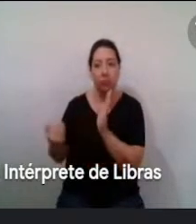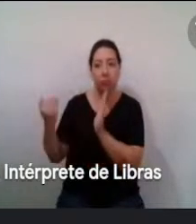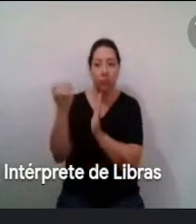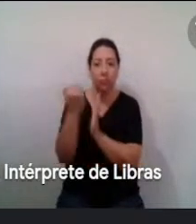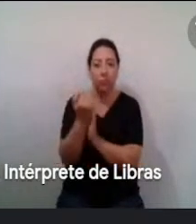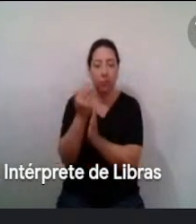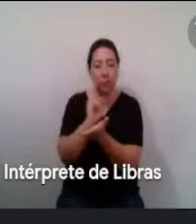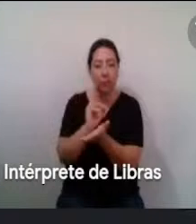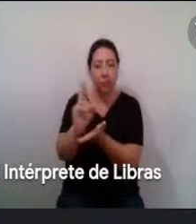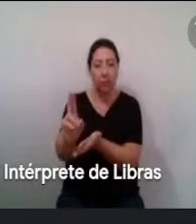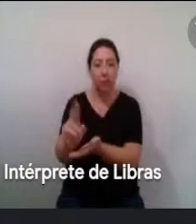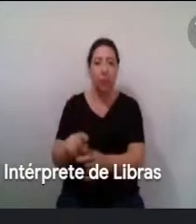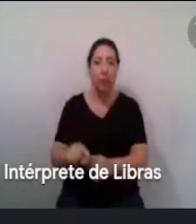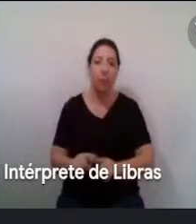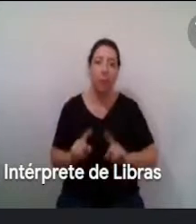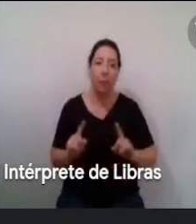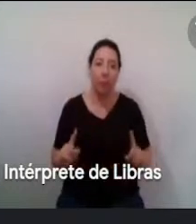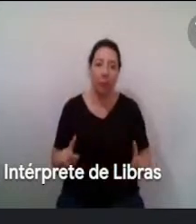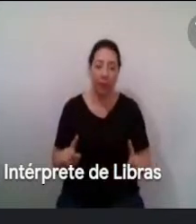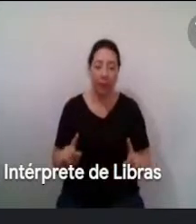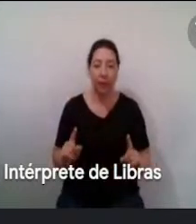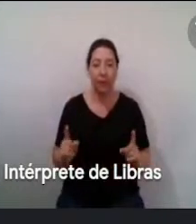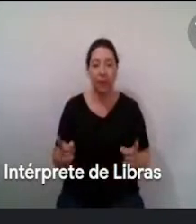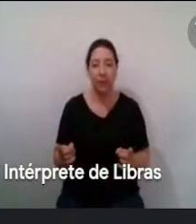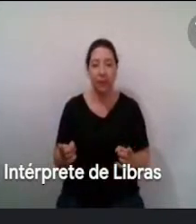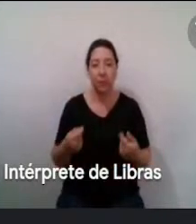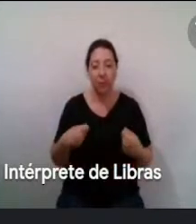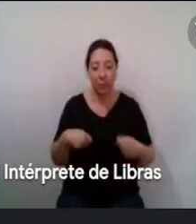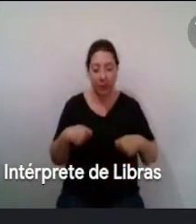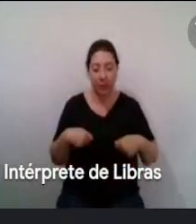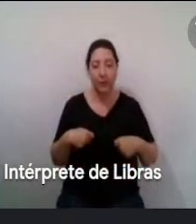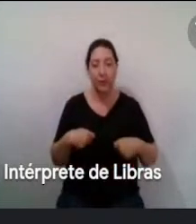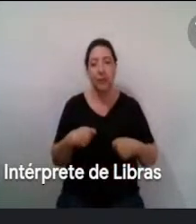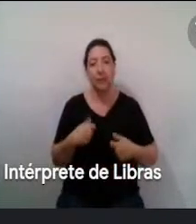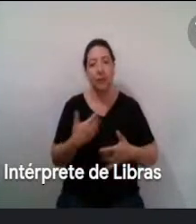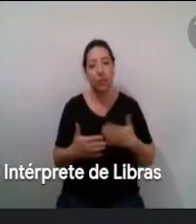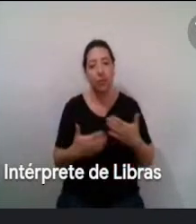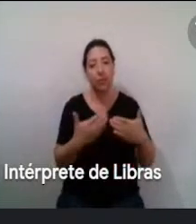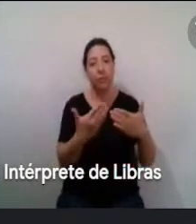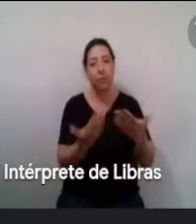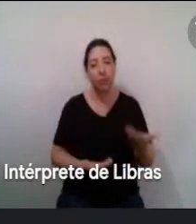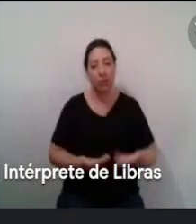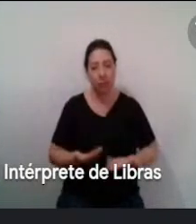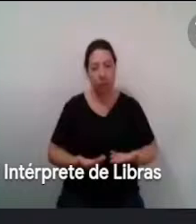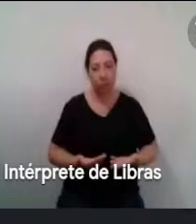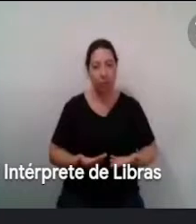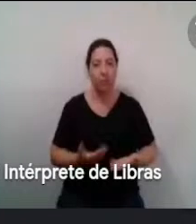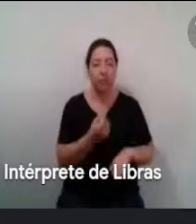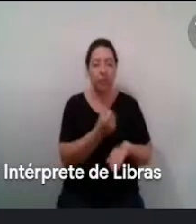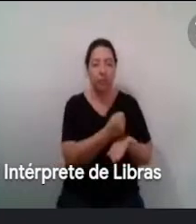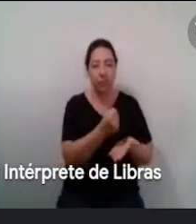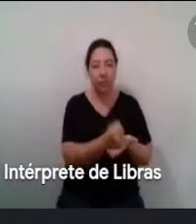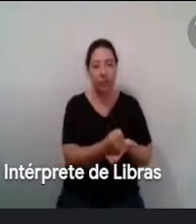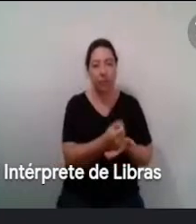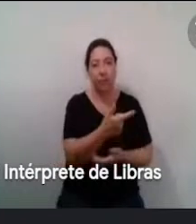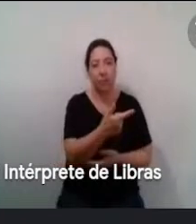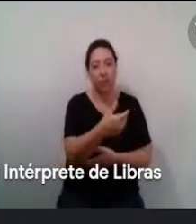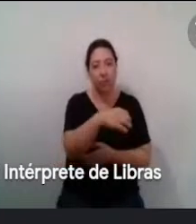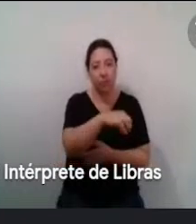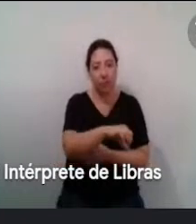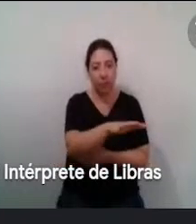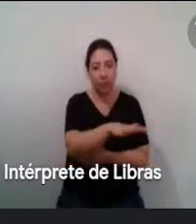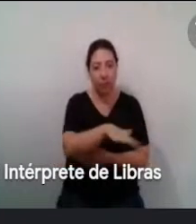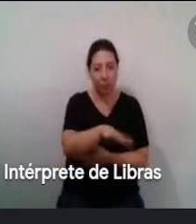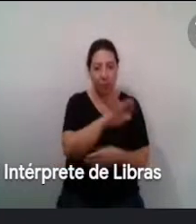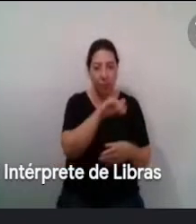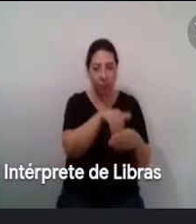do serviço prestado no cartório da 29ª Zona Eleitoral. Então, com esses esclarecimentos, eu